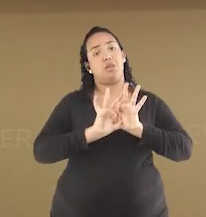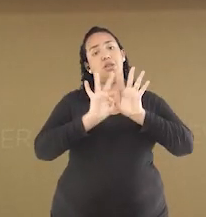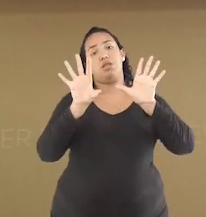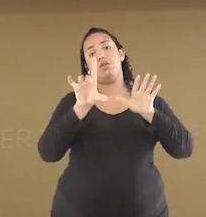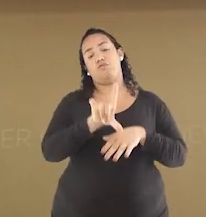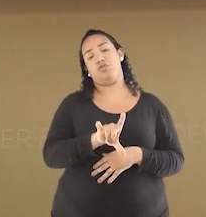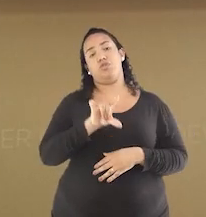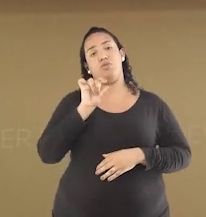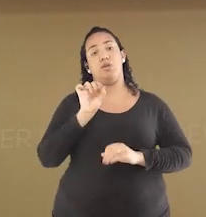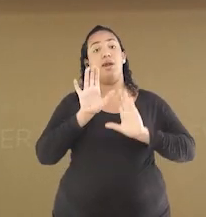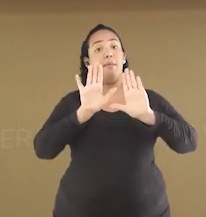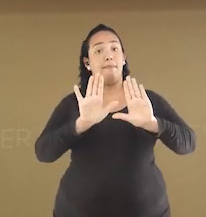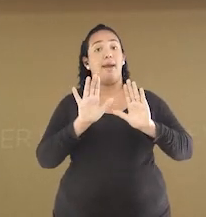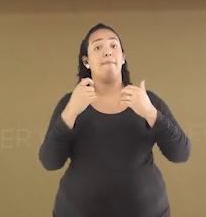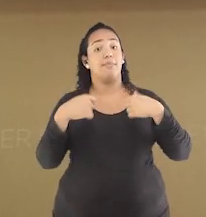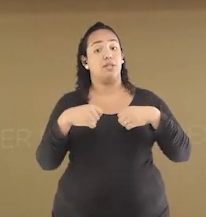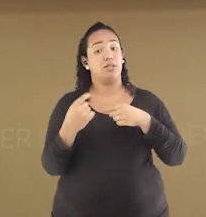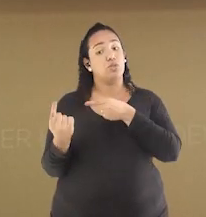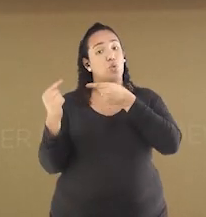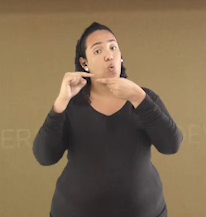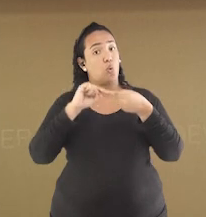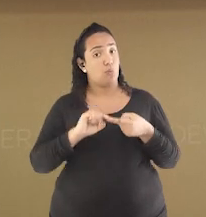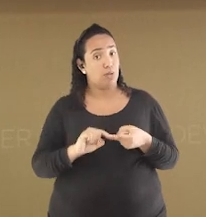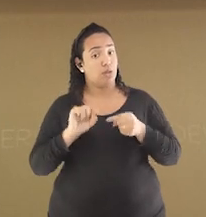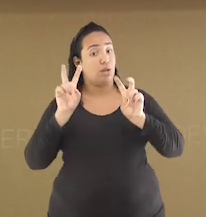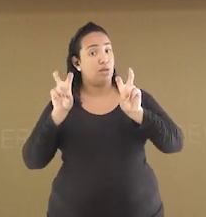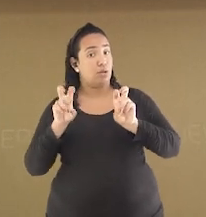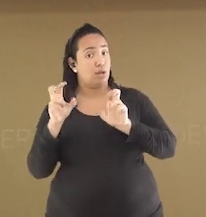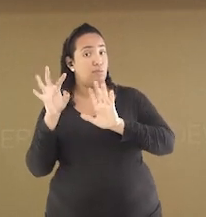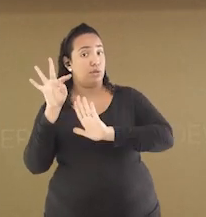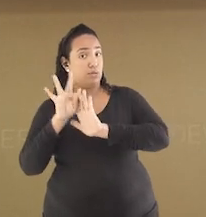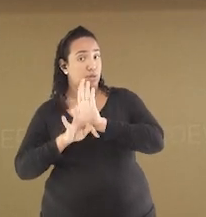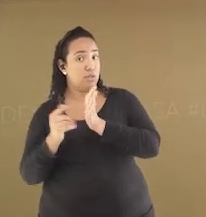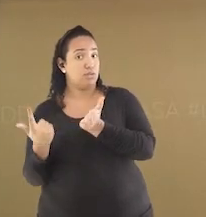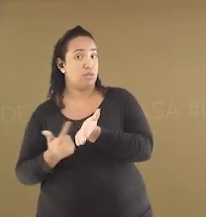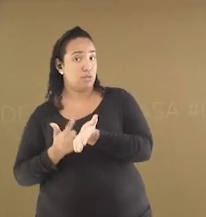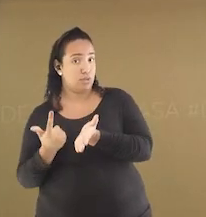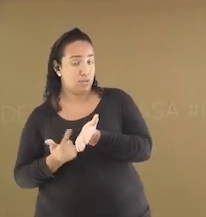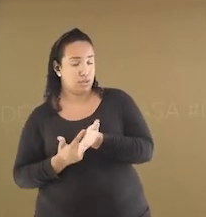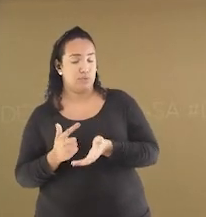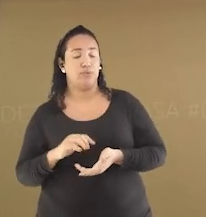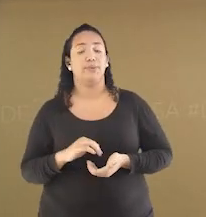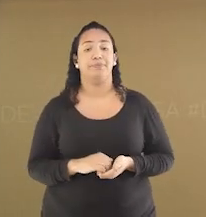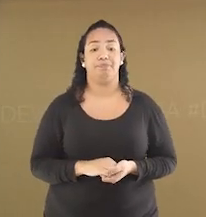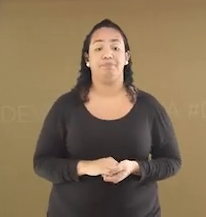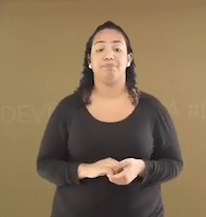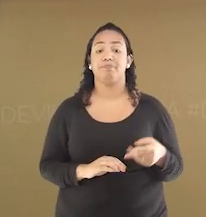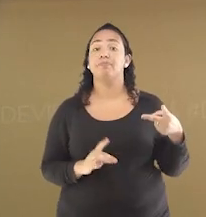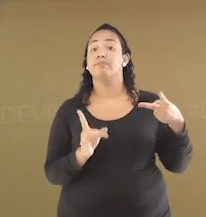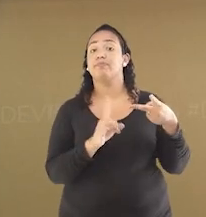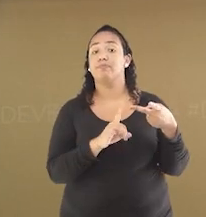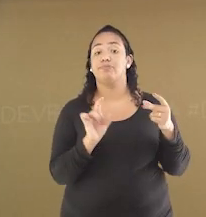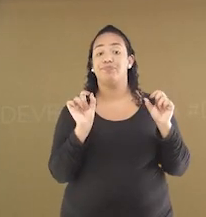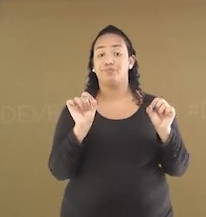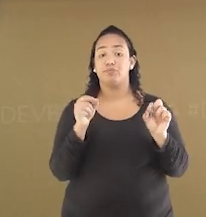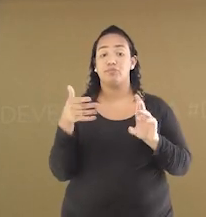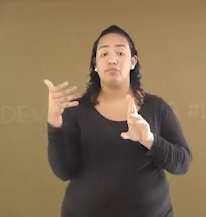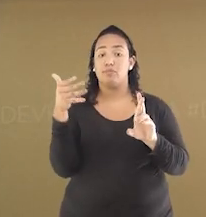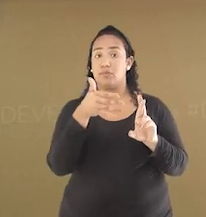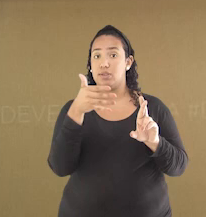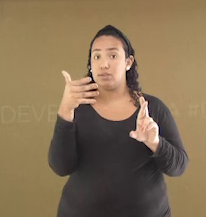que quisermos, desde que tenha a ver com o assunto da obra. O segundo elemento